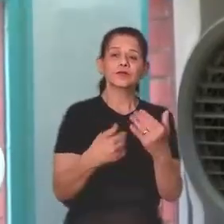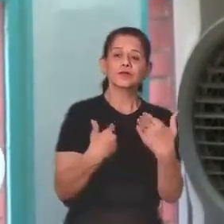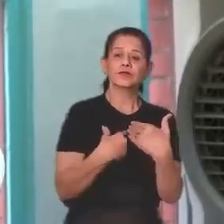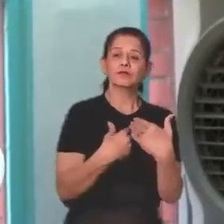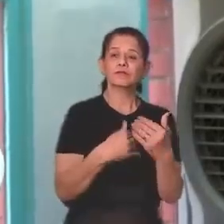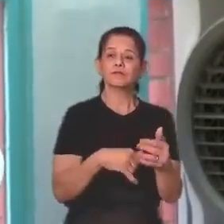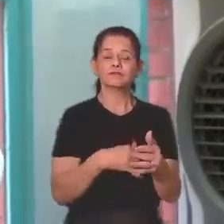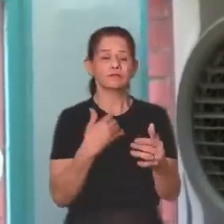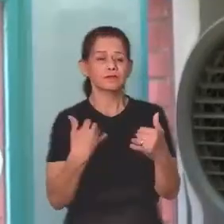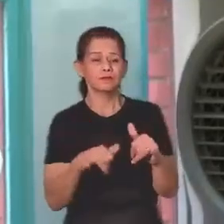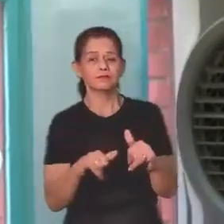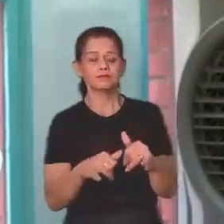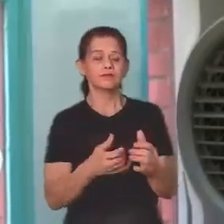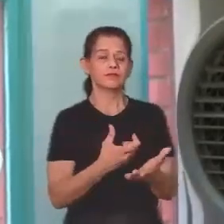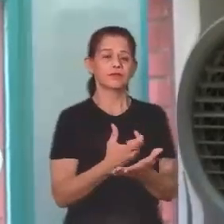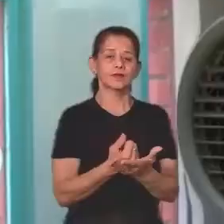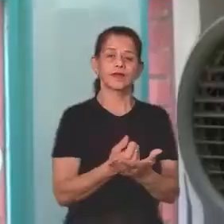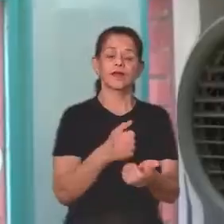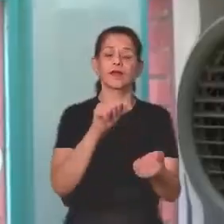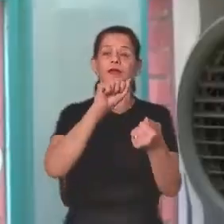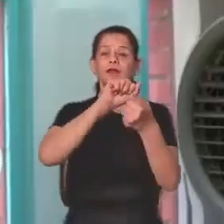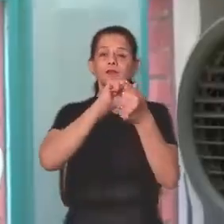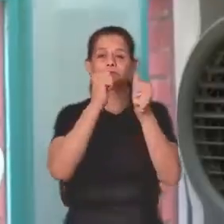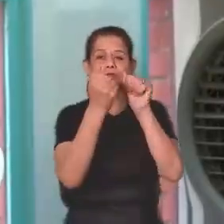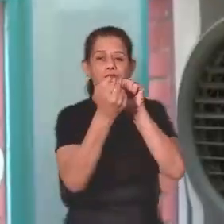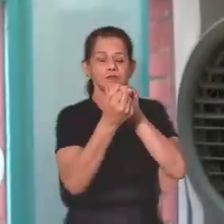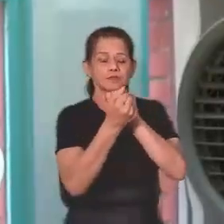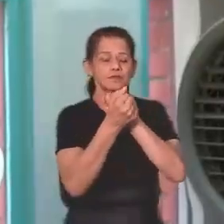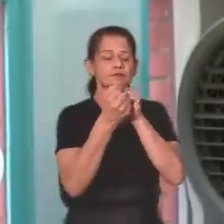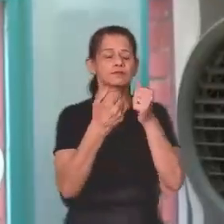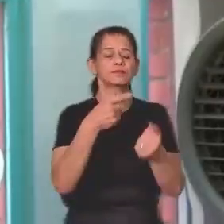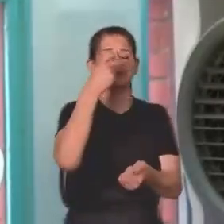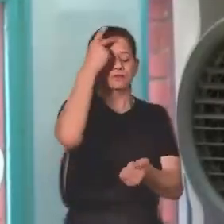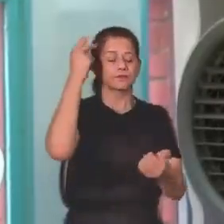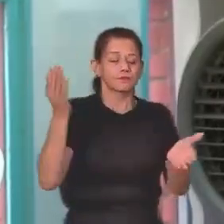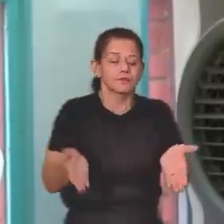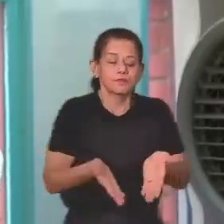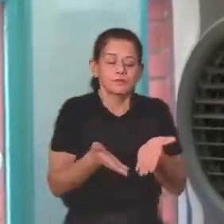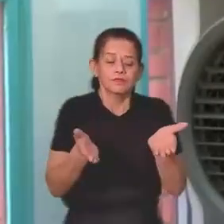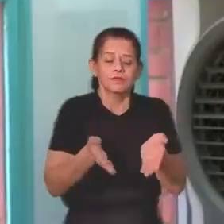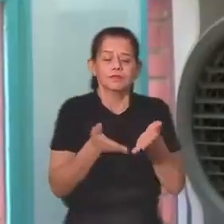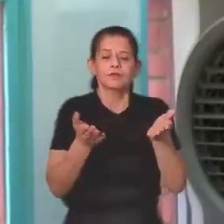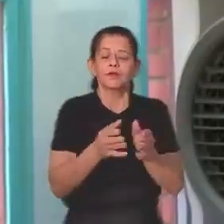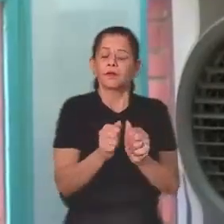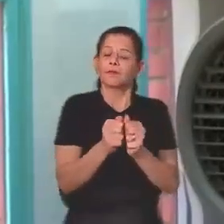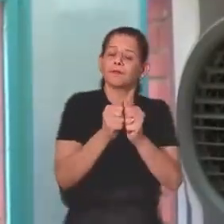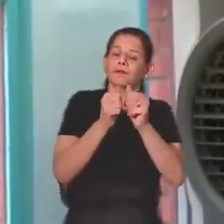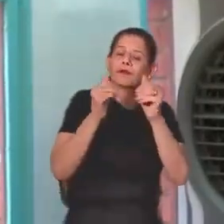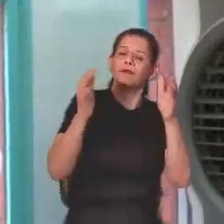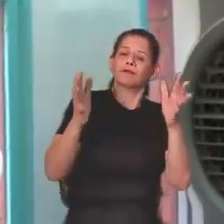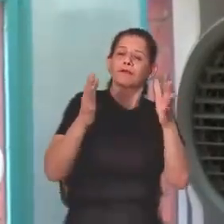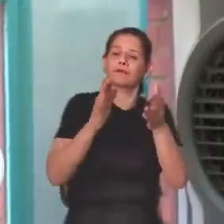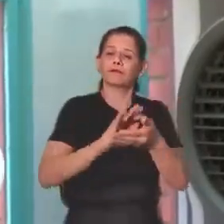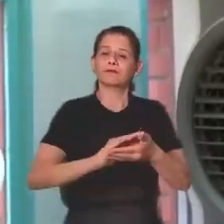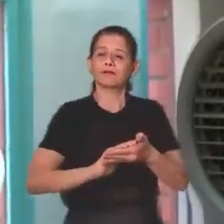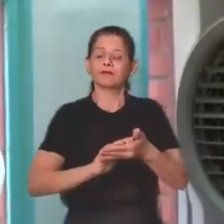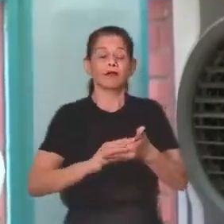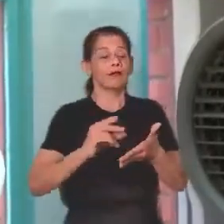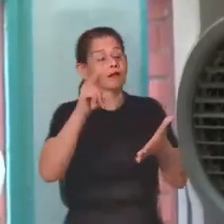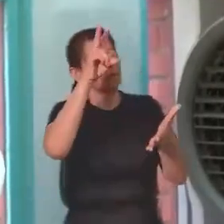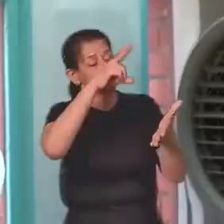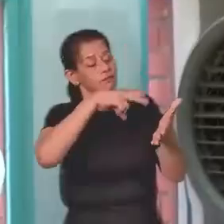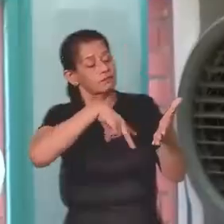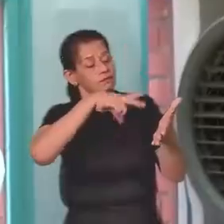de capacitação também, né, de formação, de capacitação, de incentivo maior à